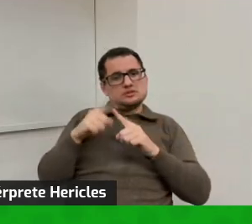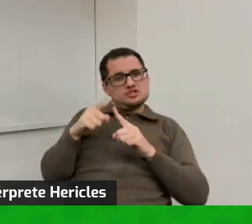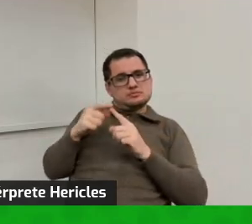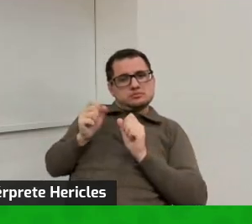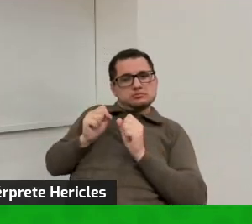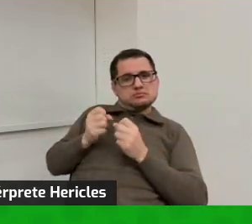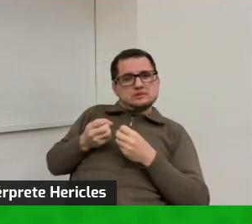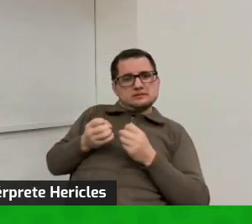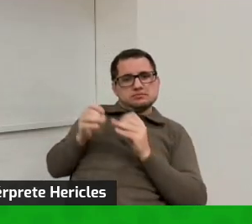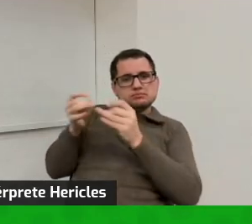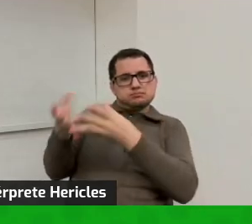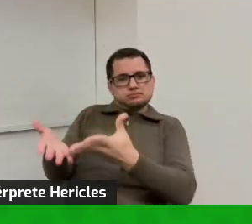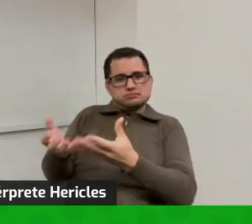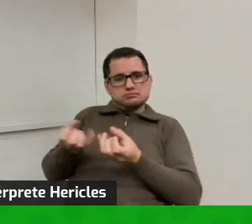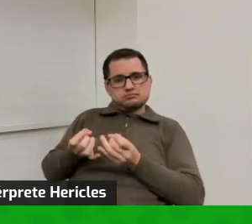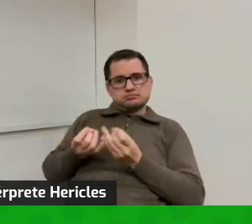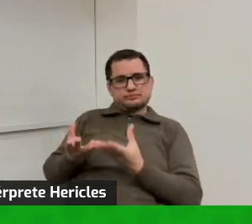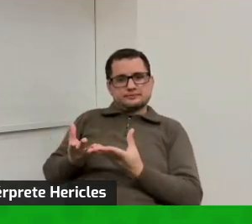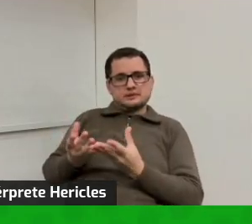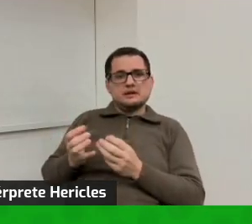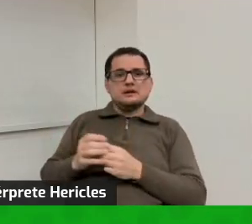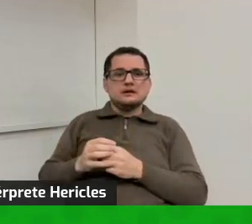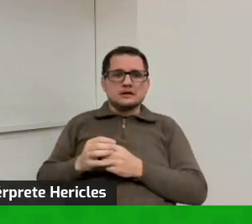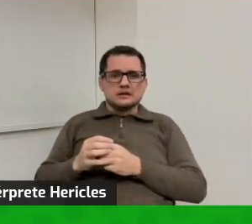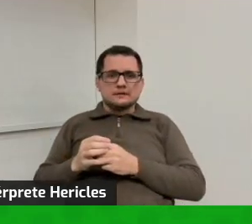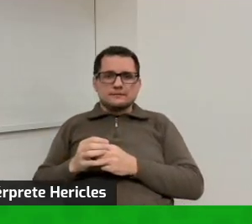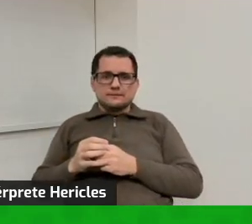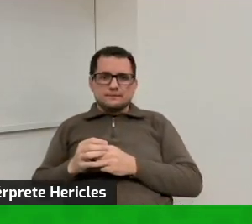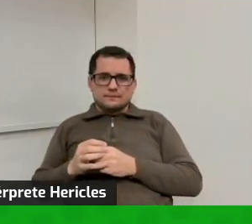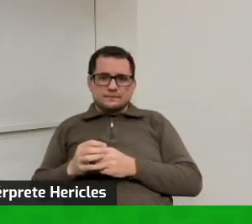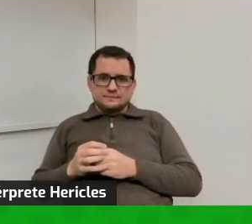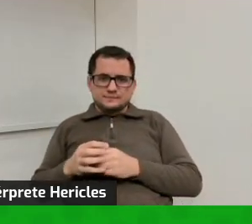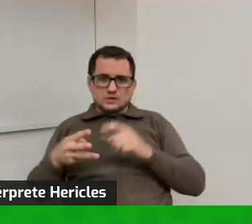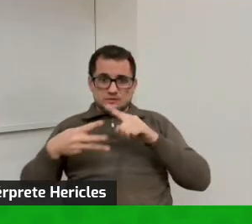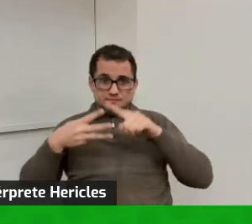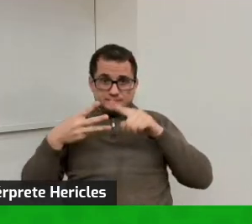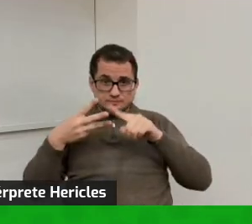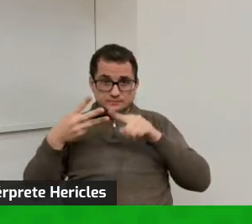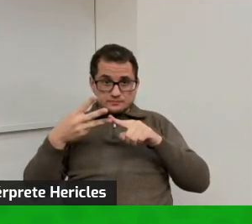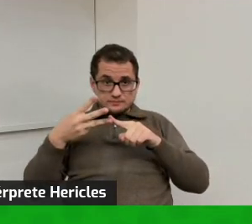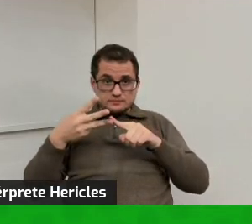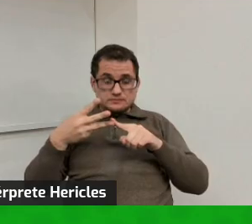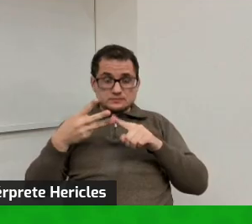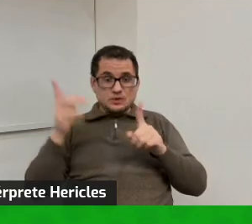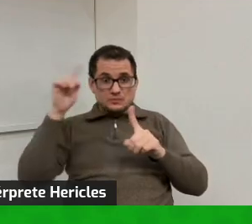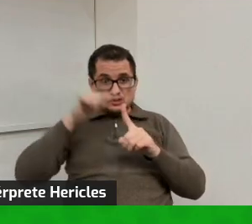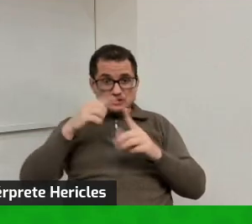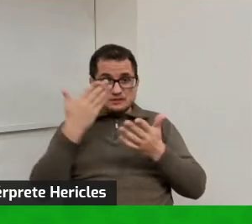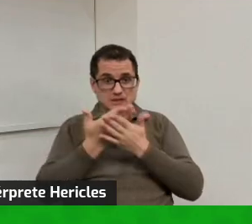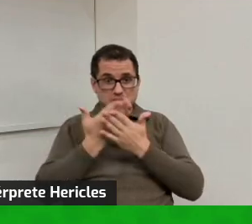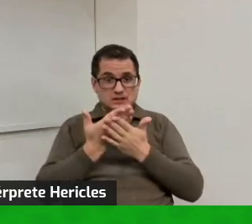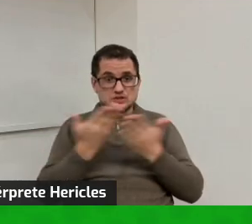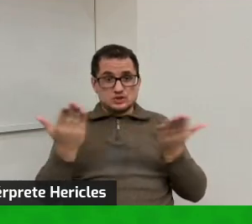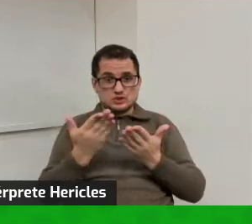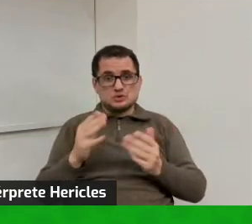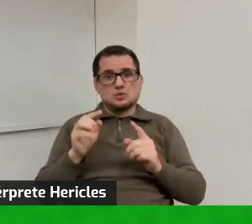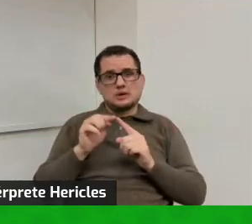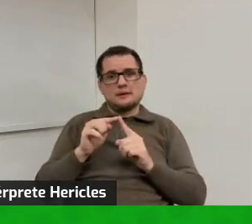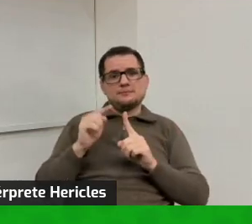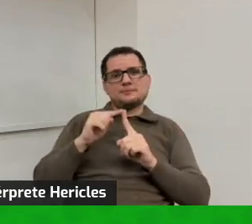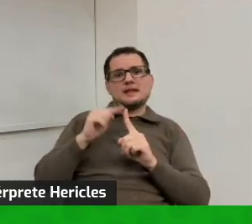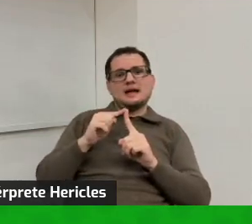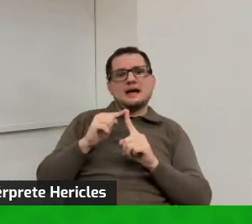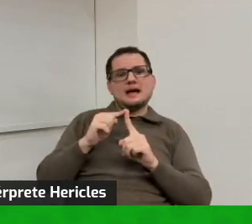aqui, as 3 ideias para levar da aula de hoje. Então, a mala direta, ela poupa tempo. Então, é um modelo mais uma lista e